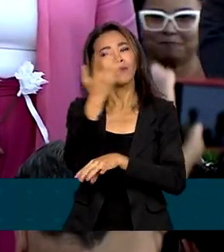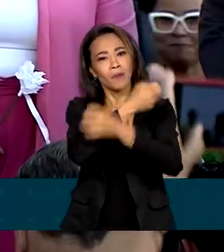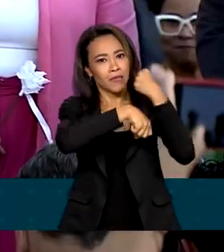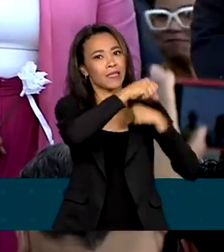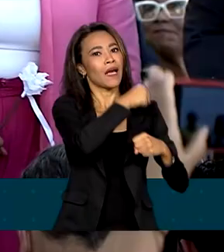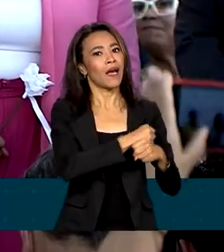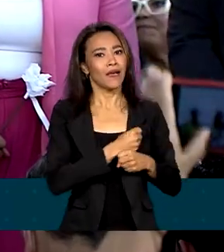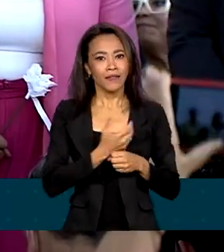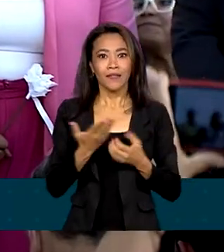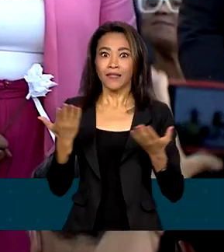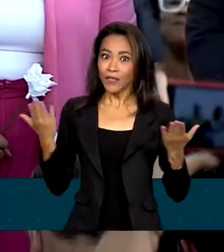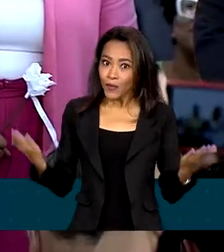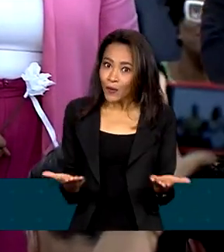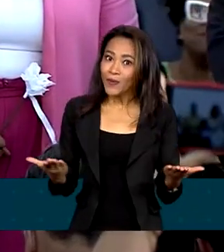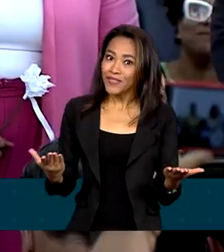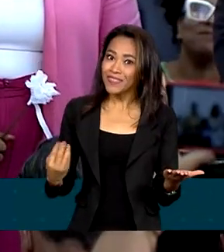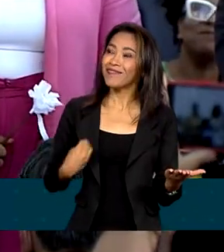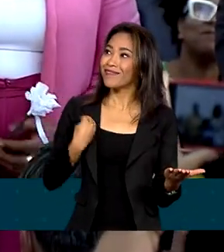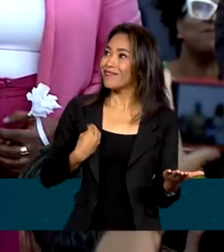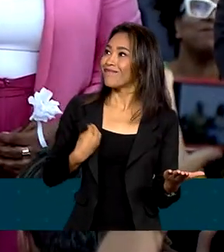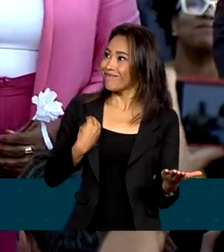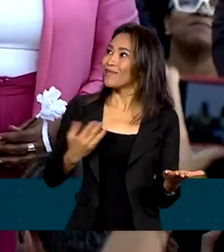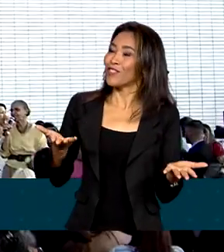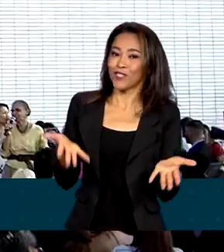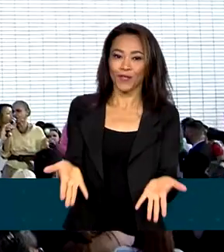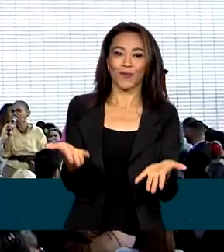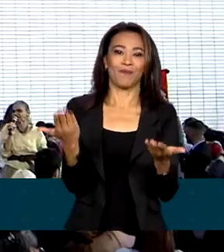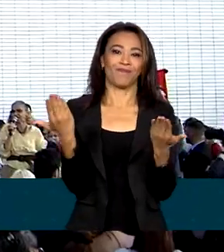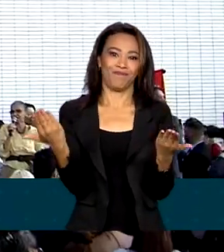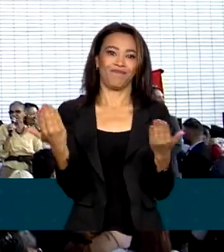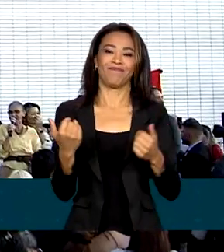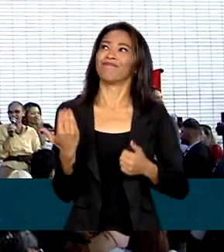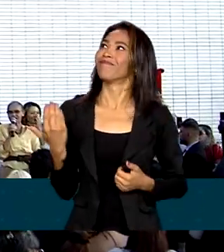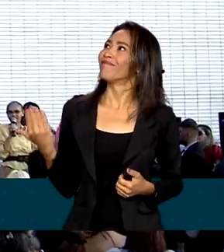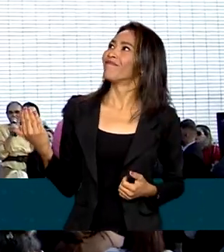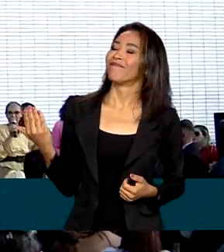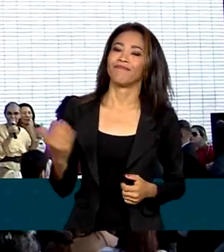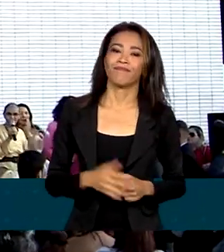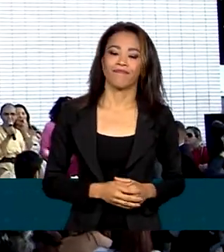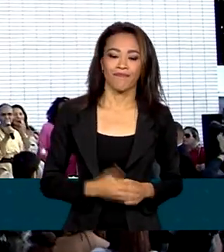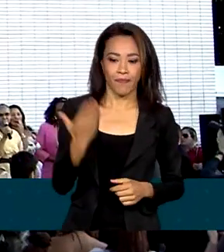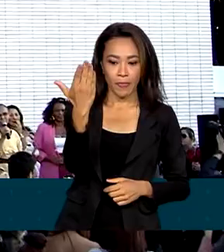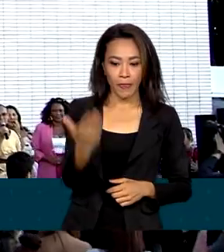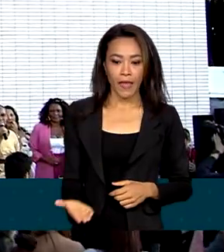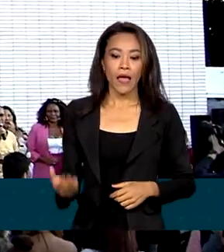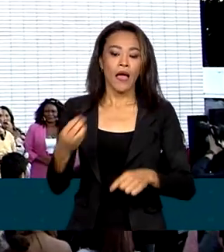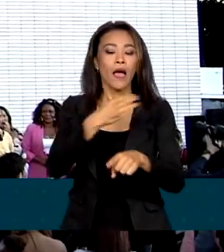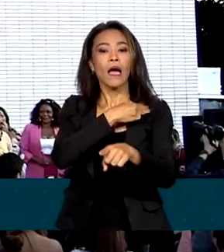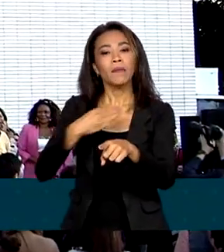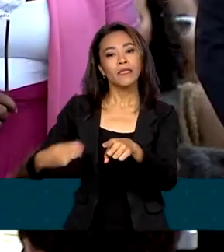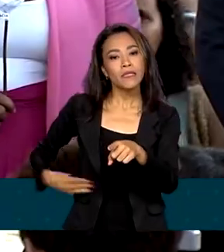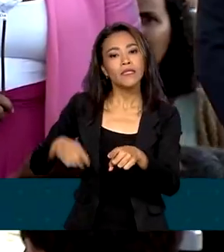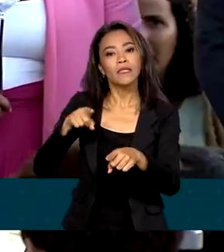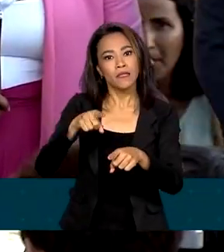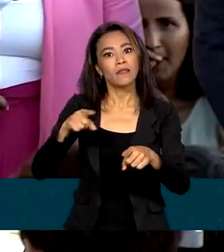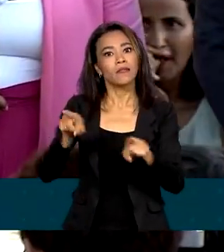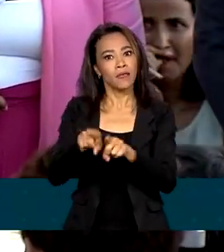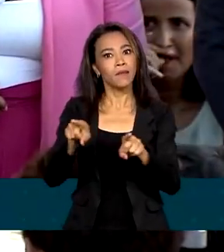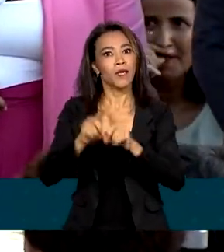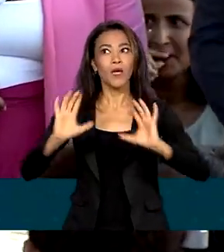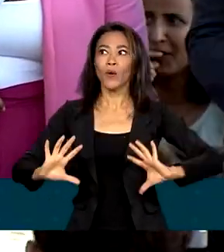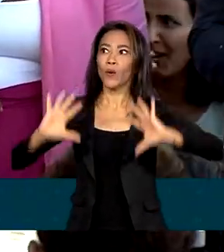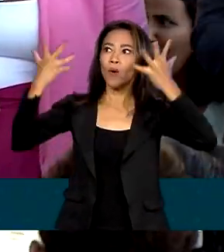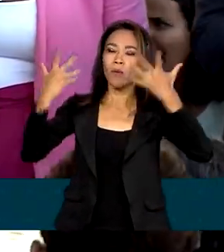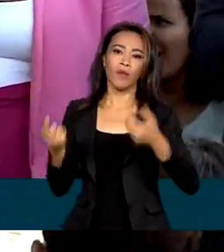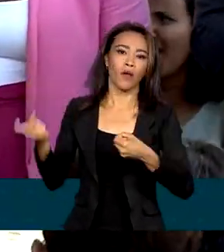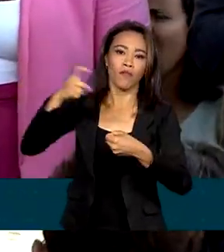passado, de que esse momento chegaria. E ele chegou. A ministra do Meio Ambiente e Mudança do Clima comemorou a volta do Ministério